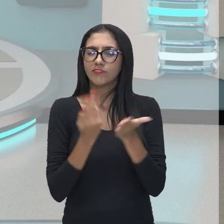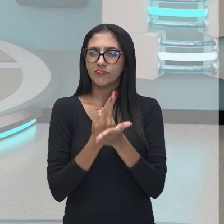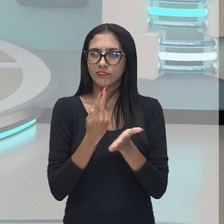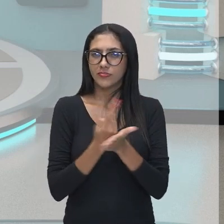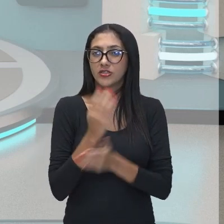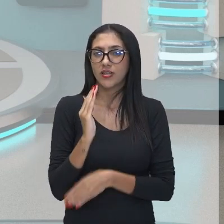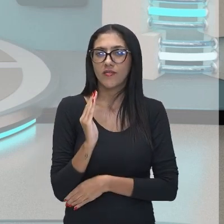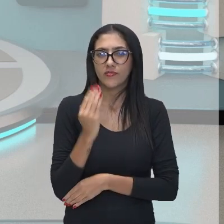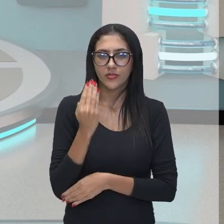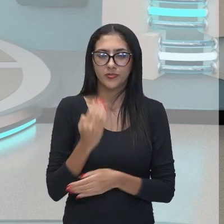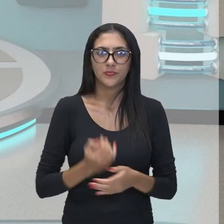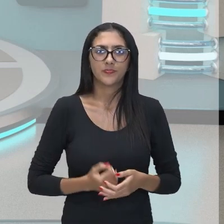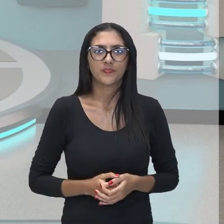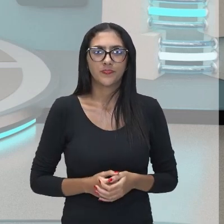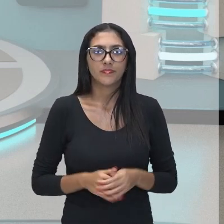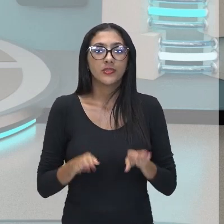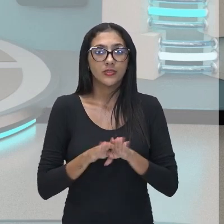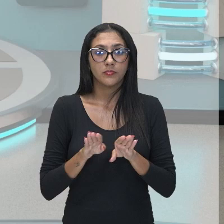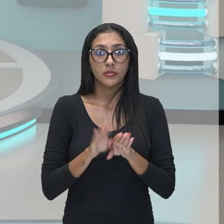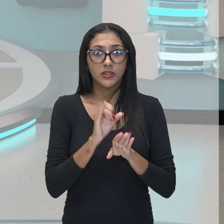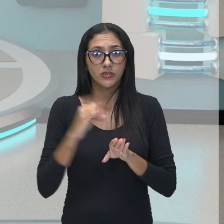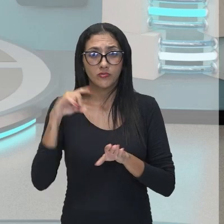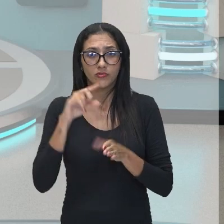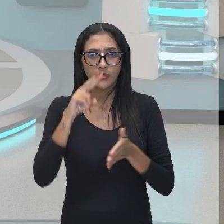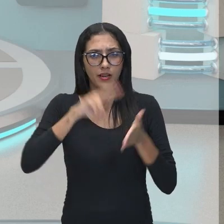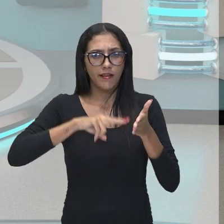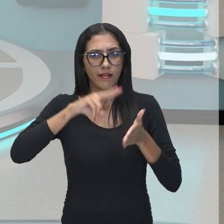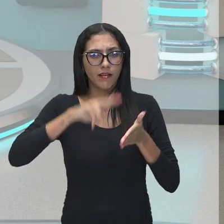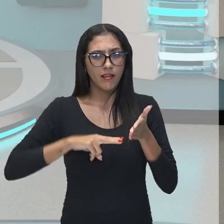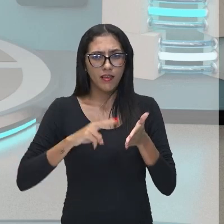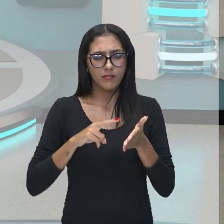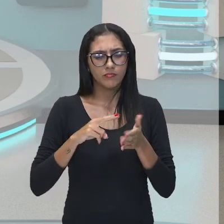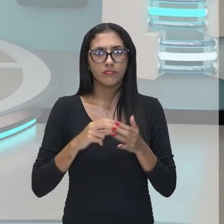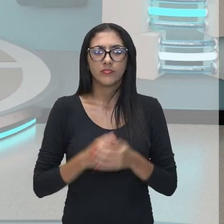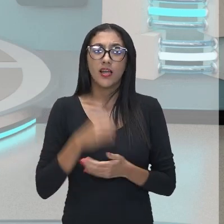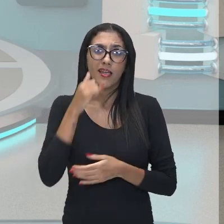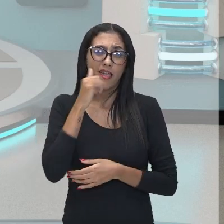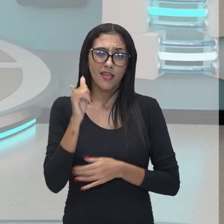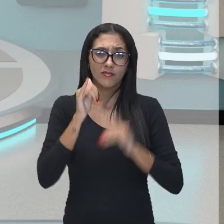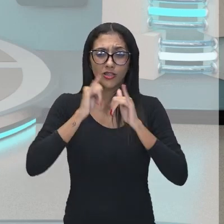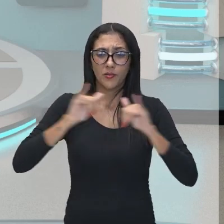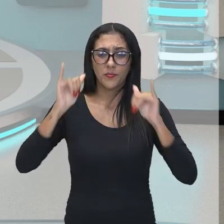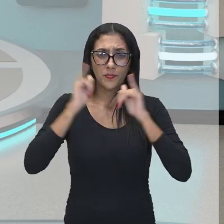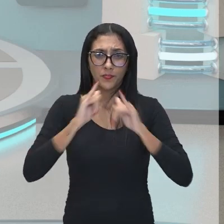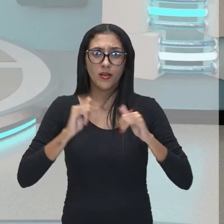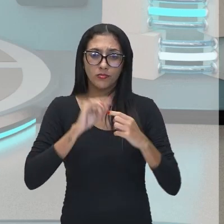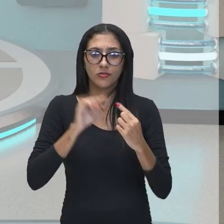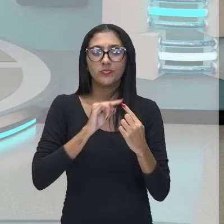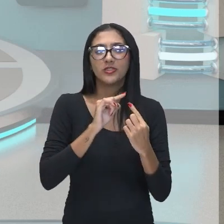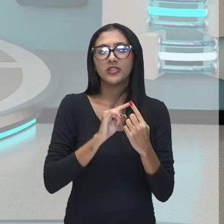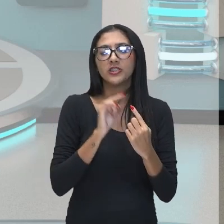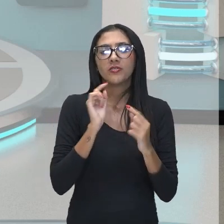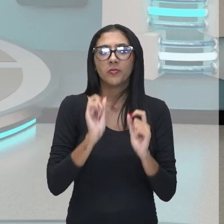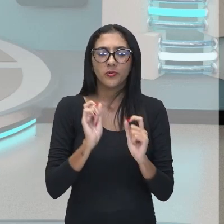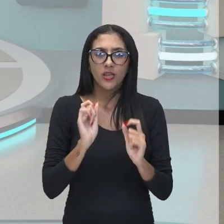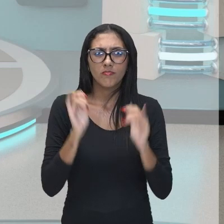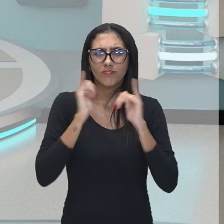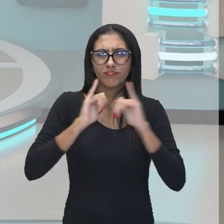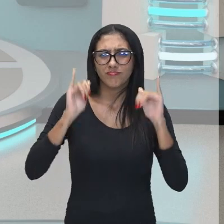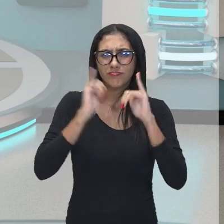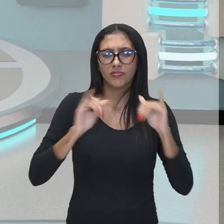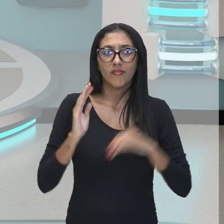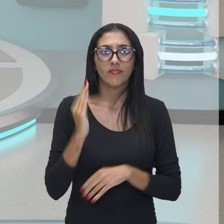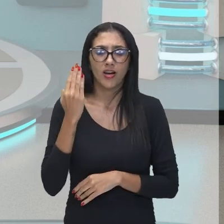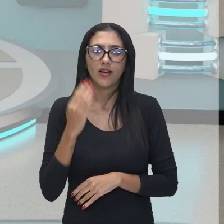E sempre que você esteja diante de uma notícia falsa, não compartilhe, porque ela tem a finalidade de espalhar desinformação e pode